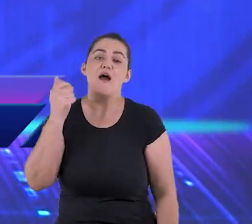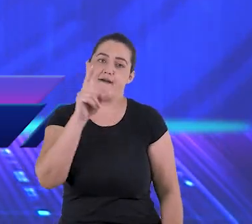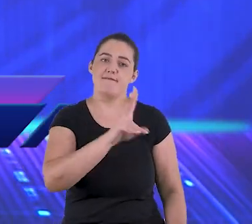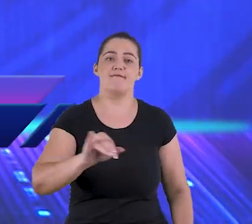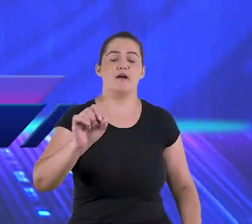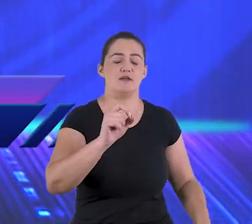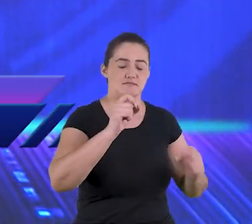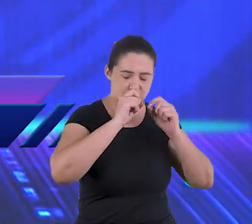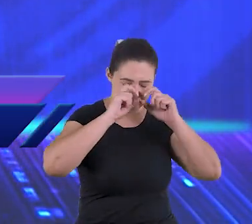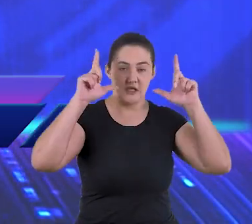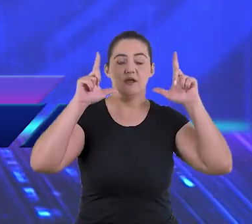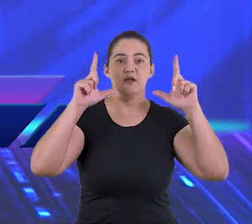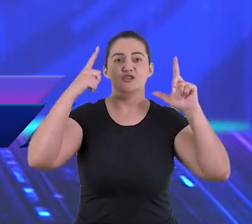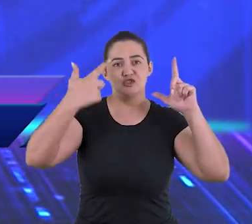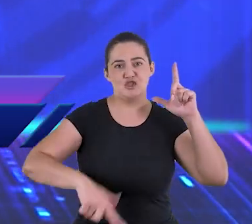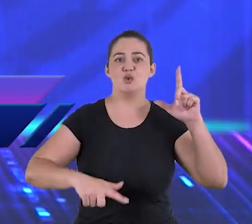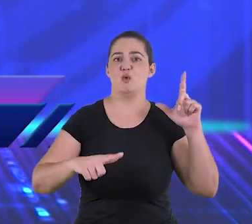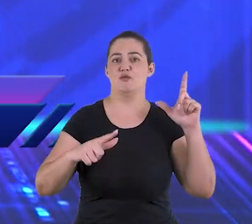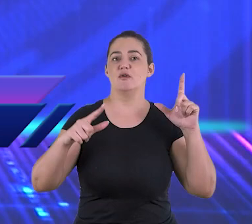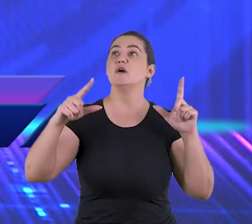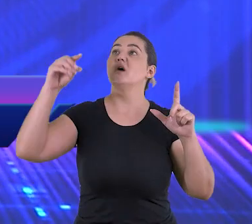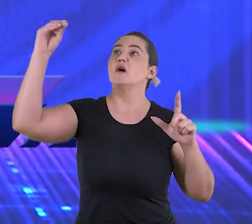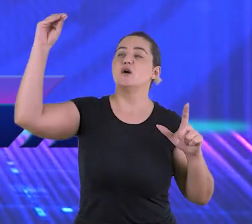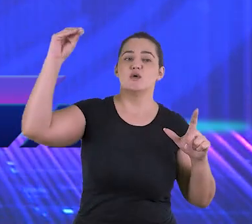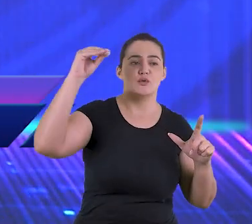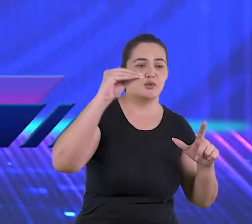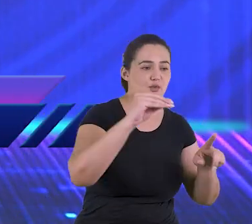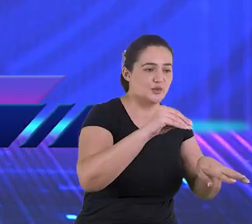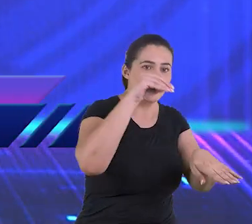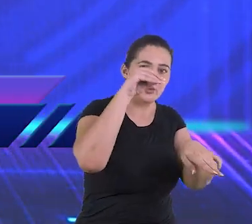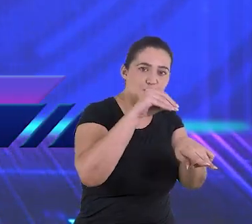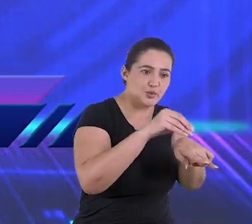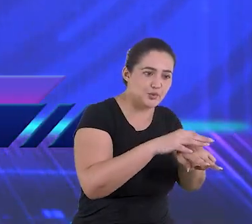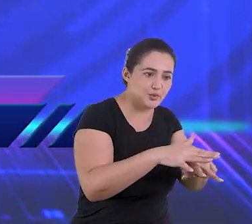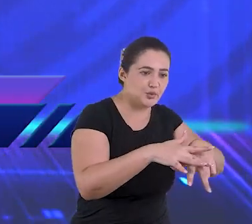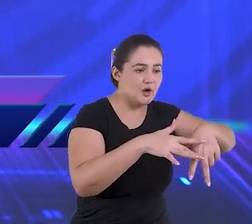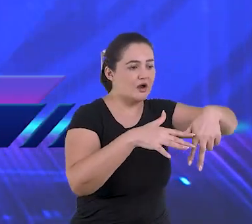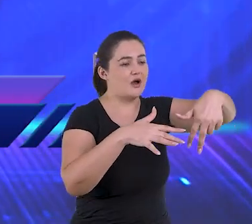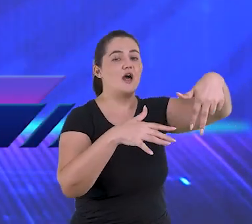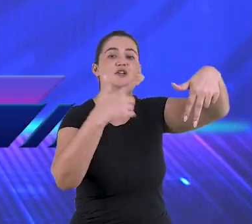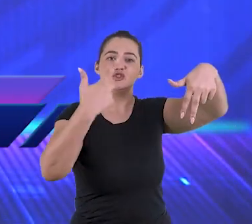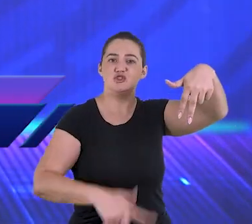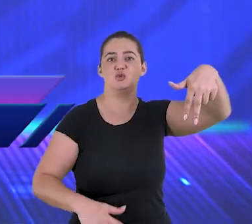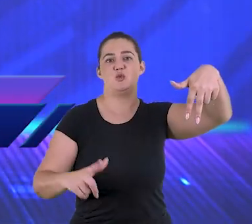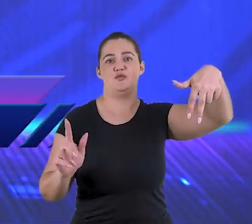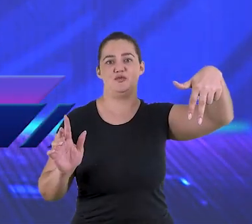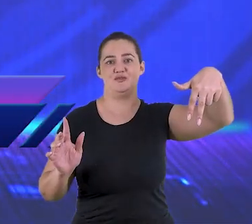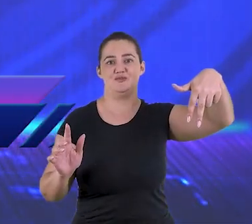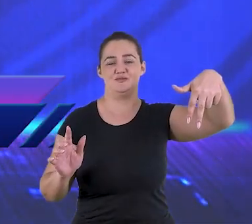na ressurreição eles vão recuperar a vida. O texto